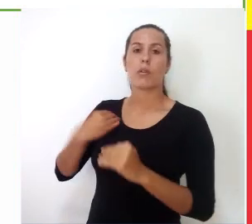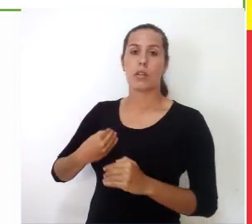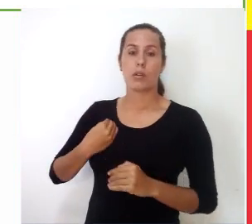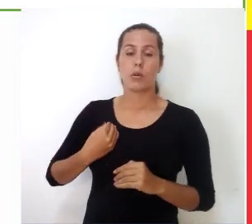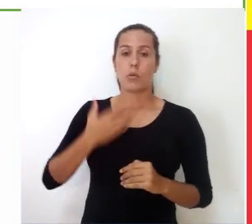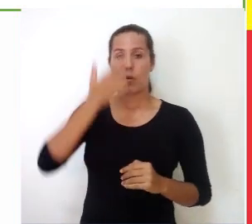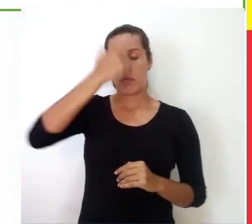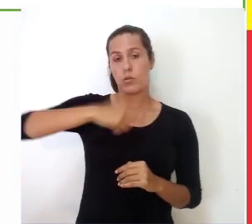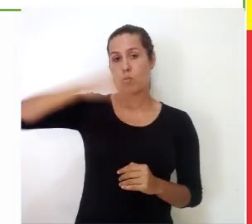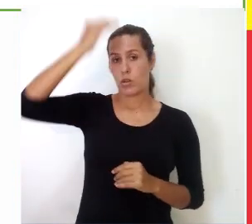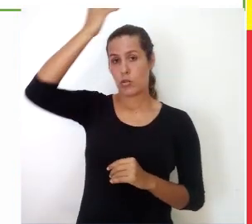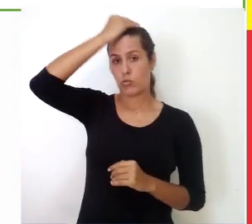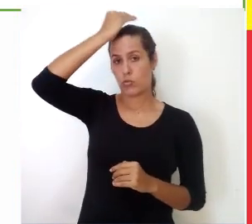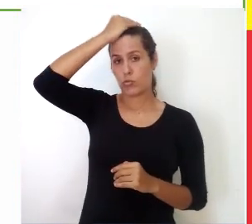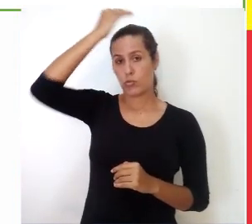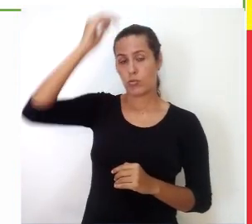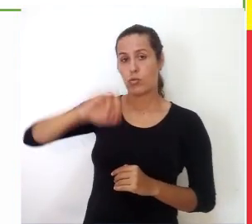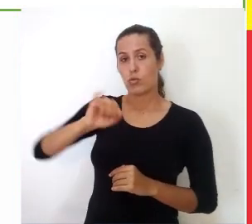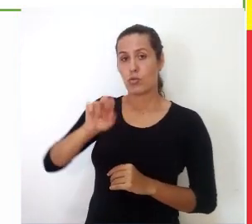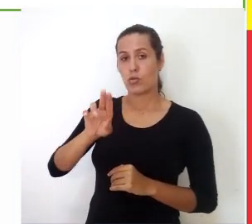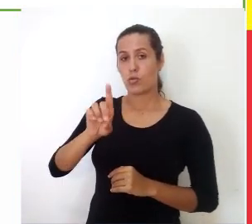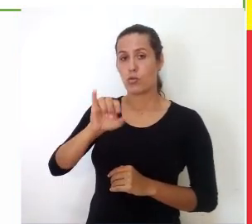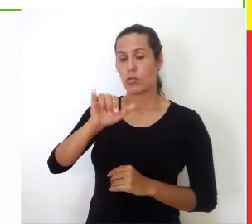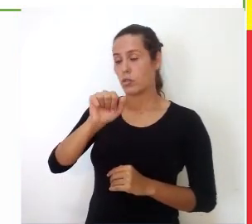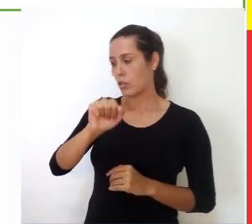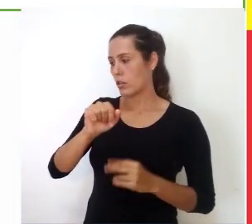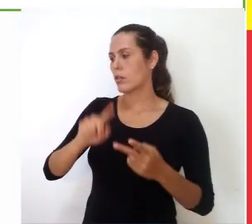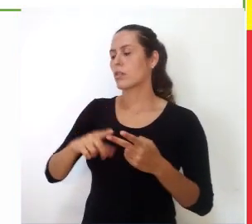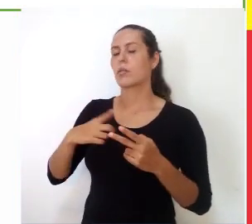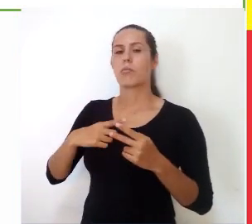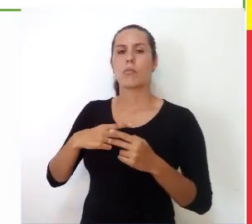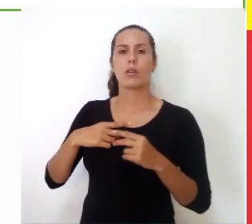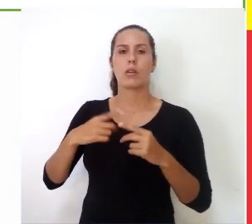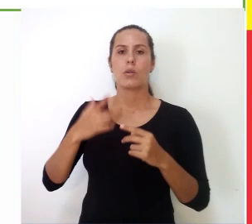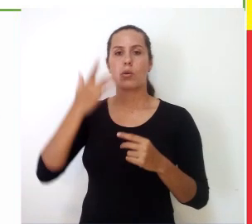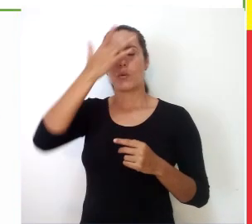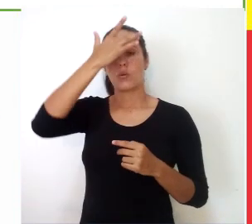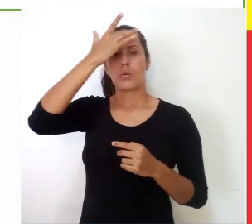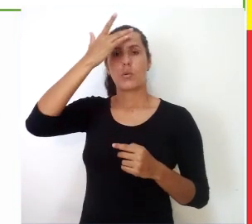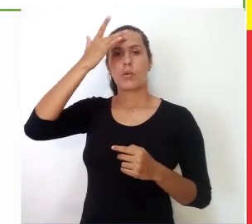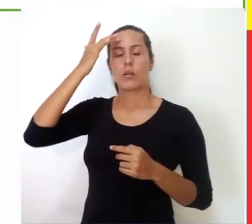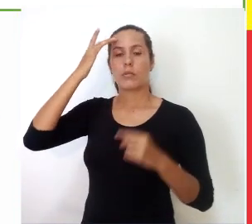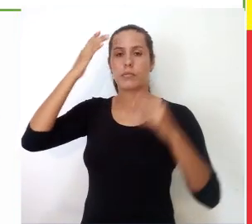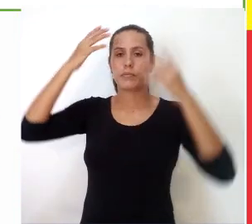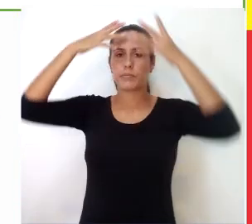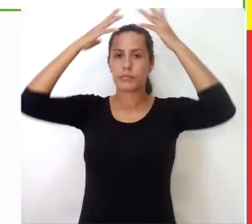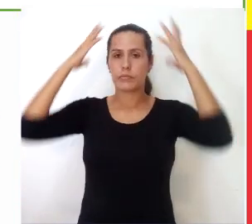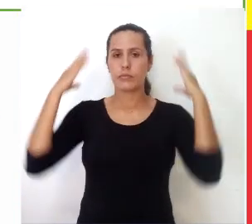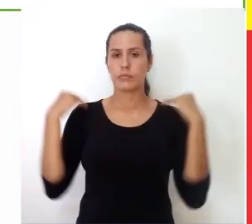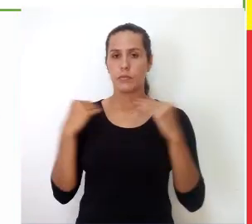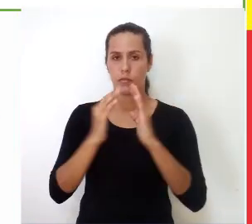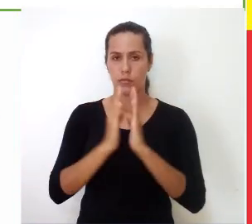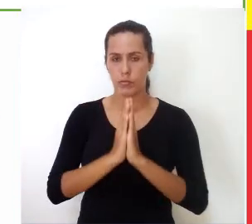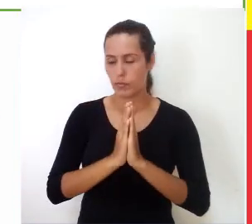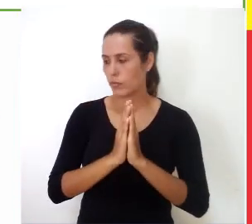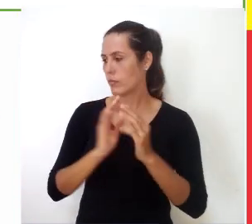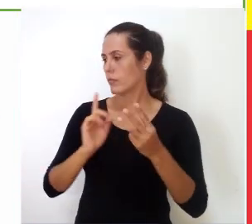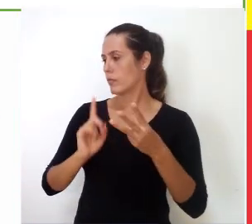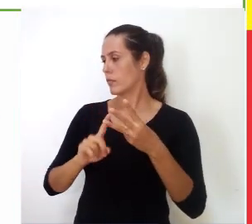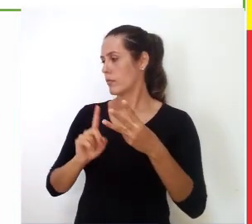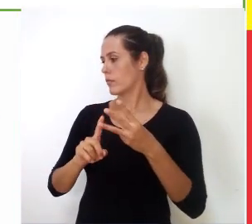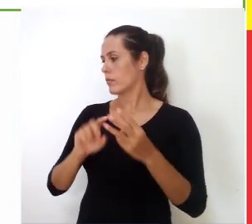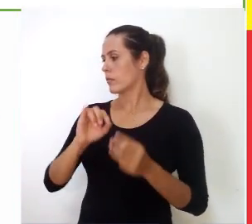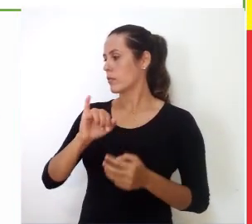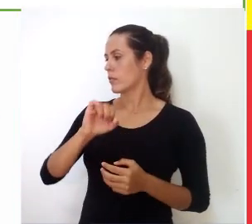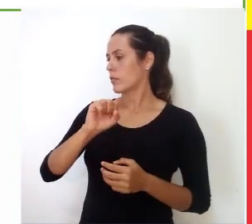judia, certo? Nós temos uma religiosa freira católica, nós temos uma representante do Islã, nós